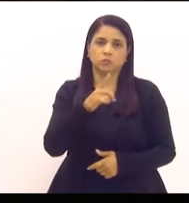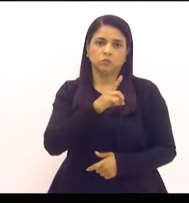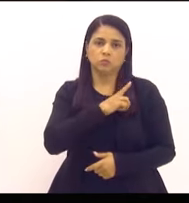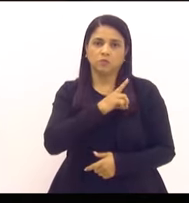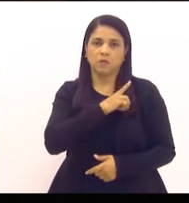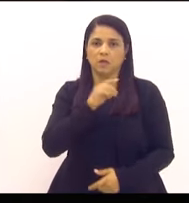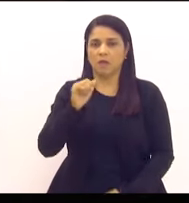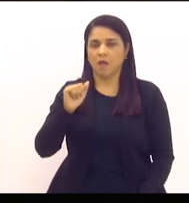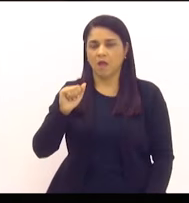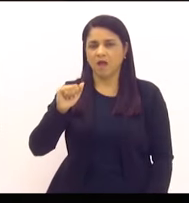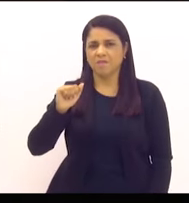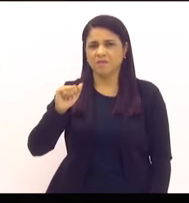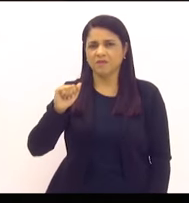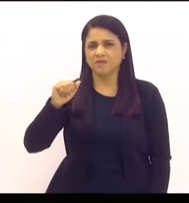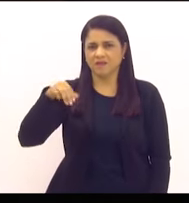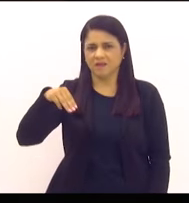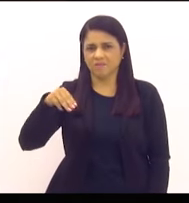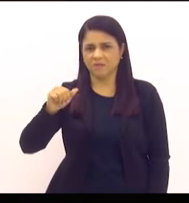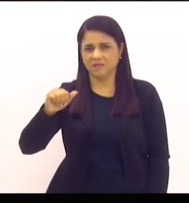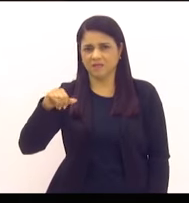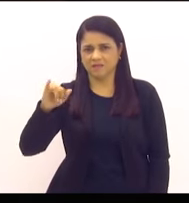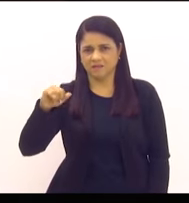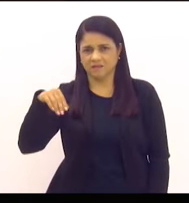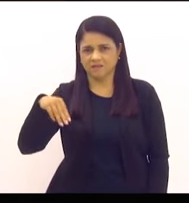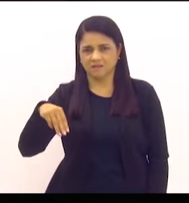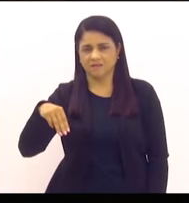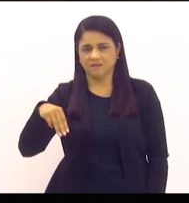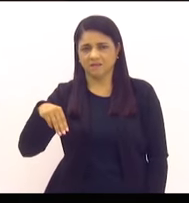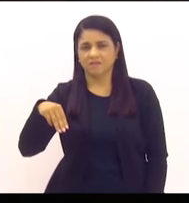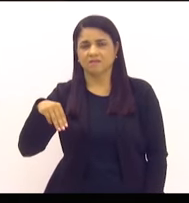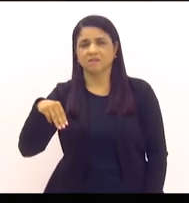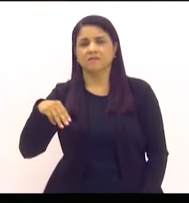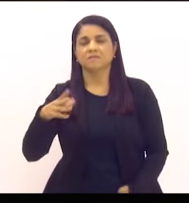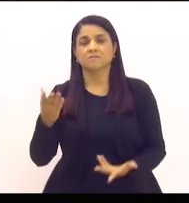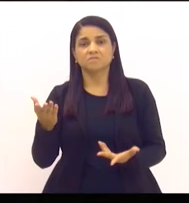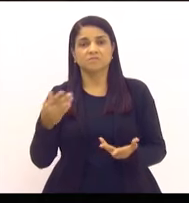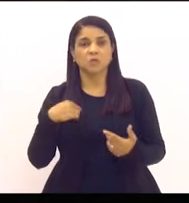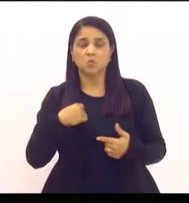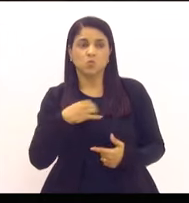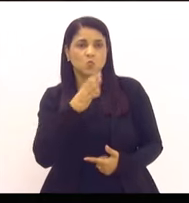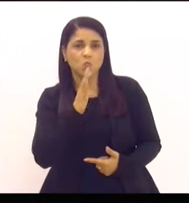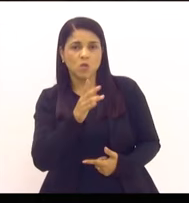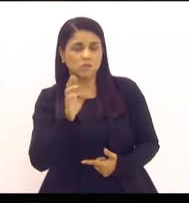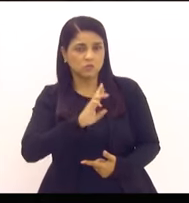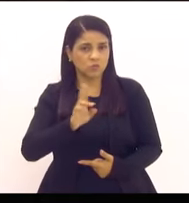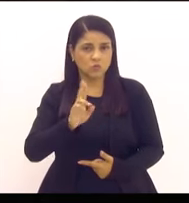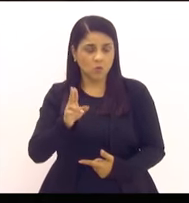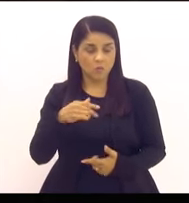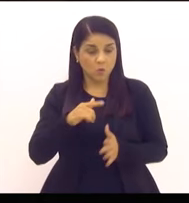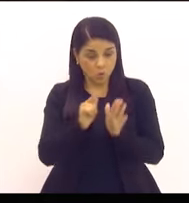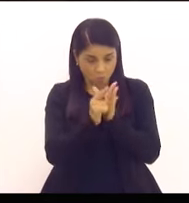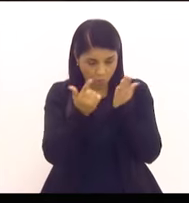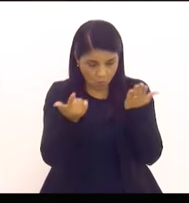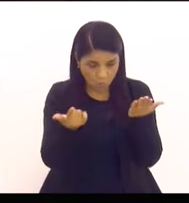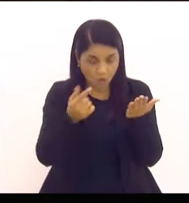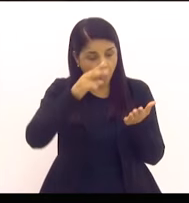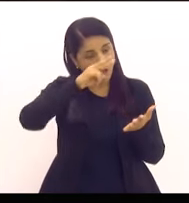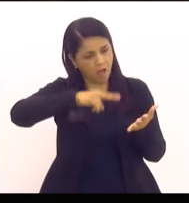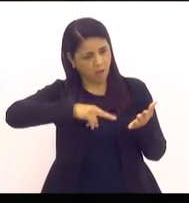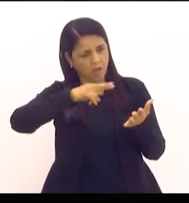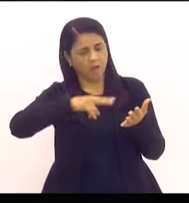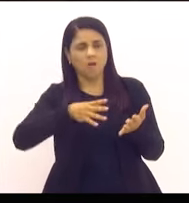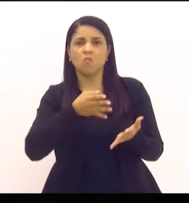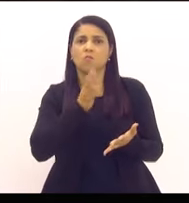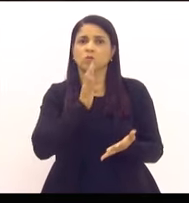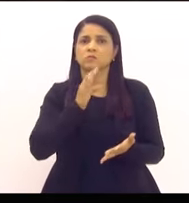não conhecia nem esse nome. Eu só tive acesso a esse nome quando li os jornais de hoje.